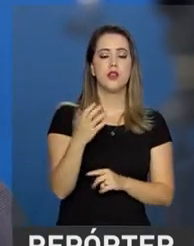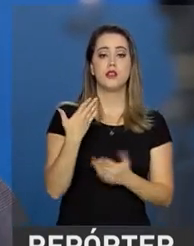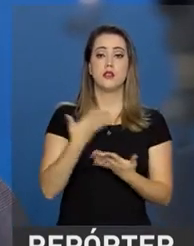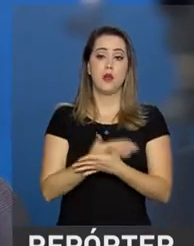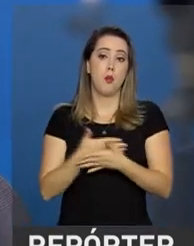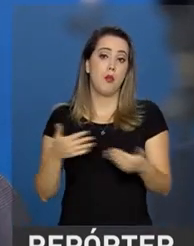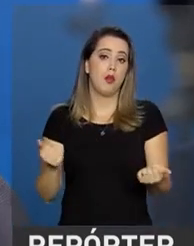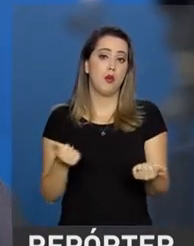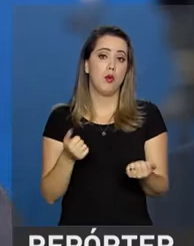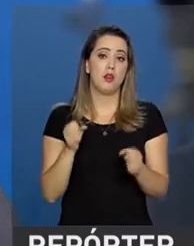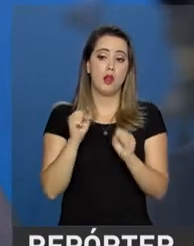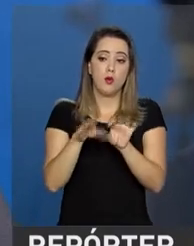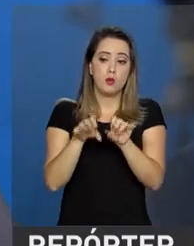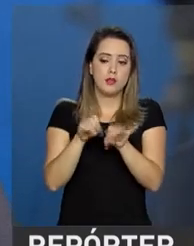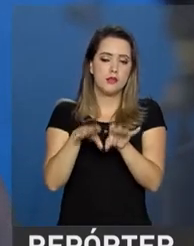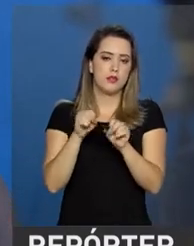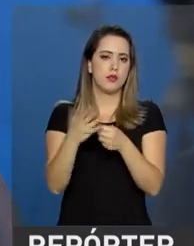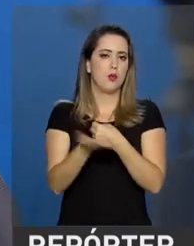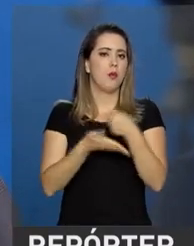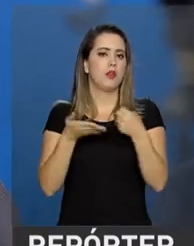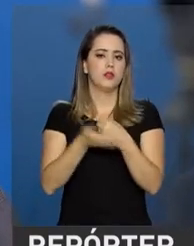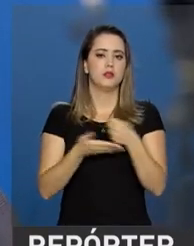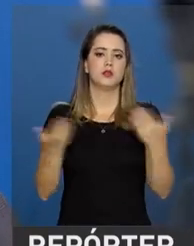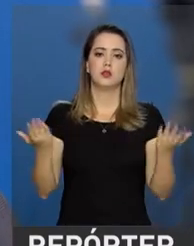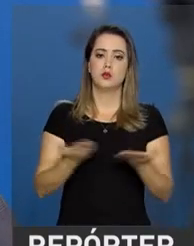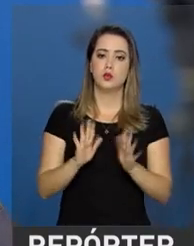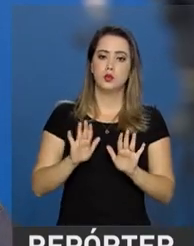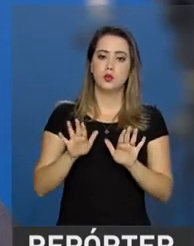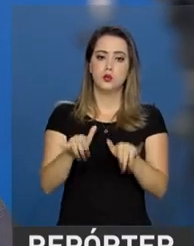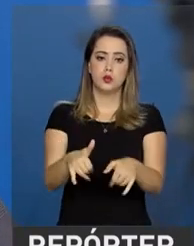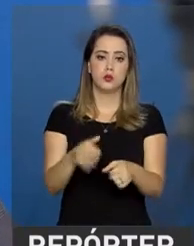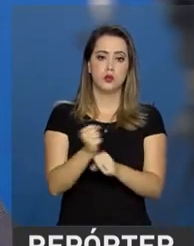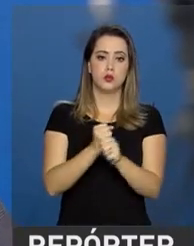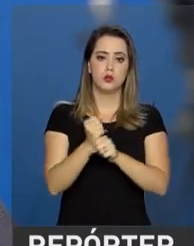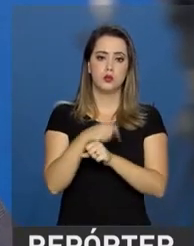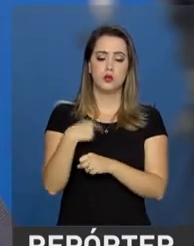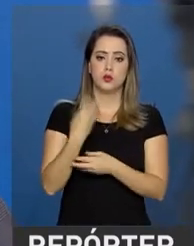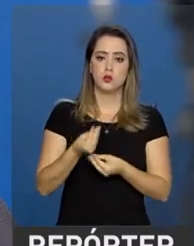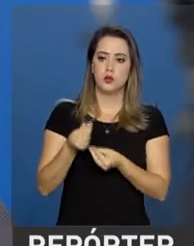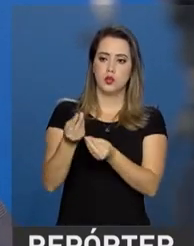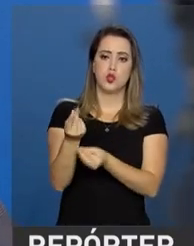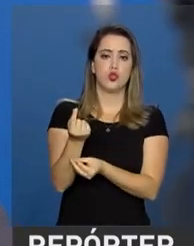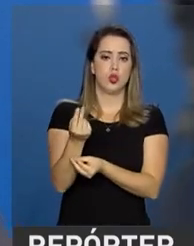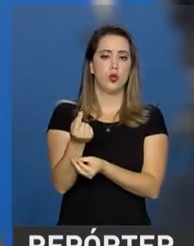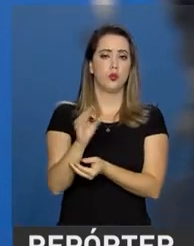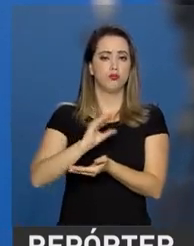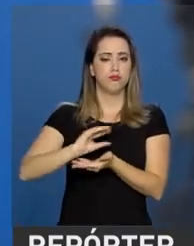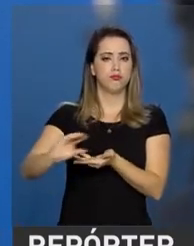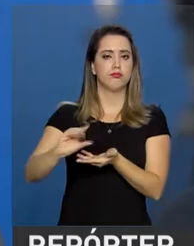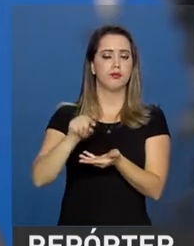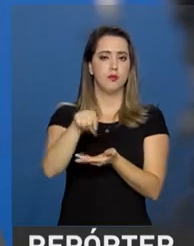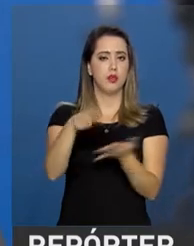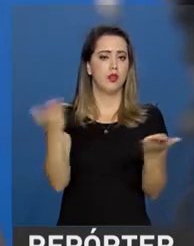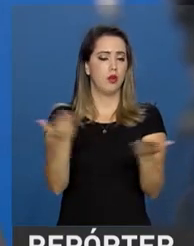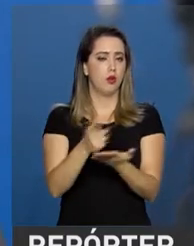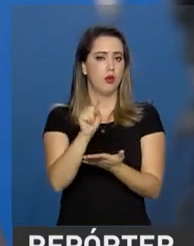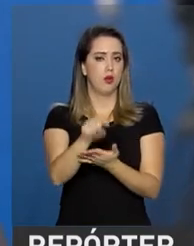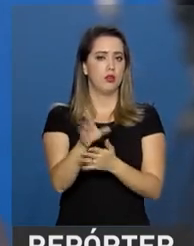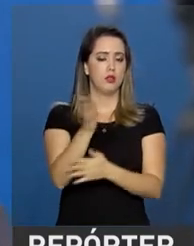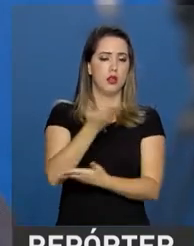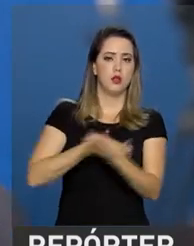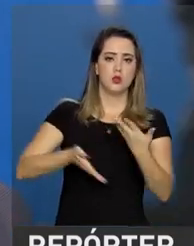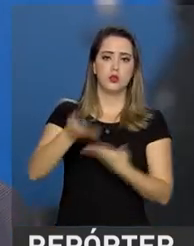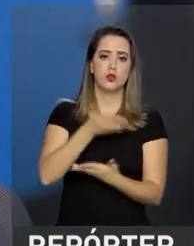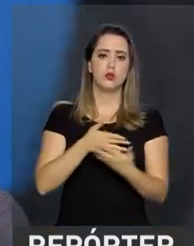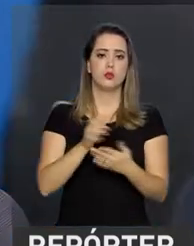os fundamentos educacionais. Agora mesmo, no final do ano, nós instituímos um fundo nesse regime, que é um regime de